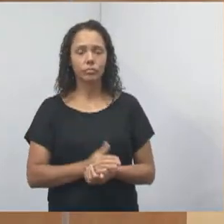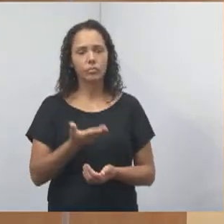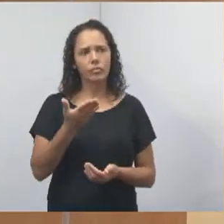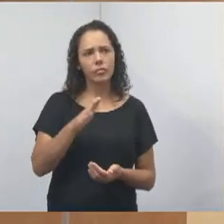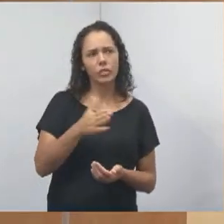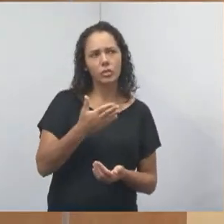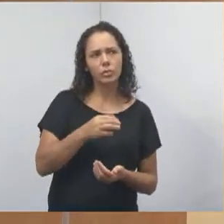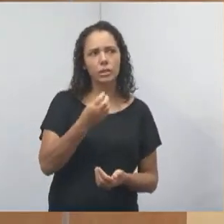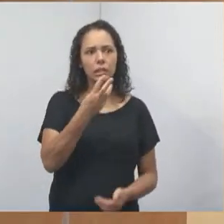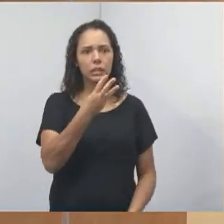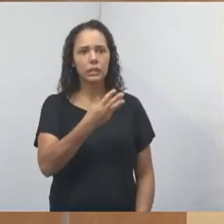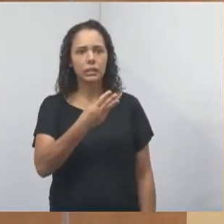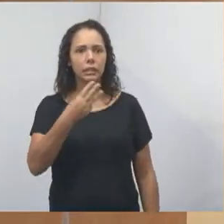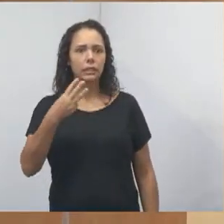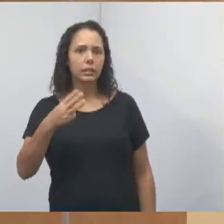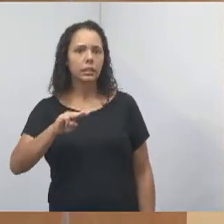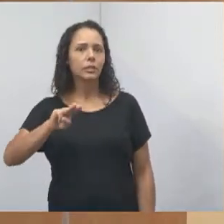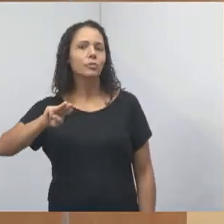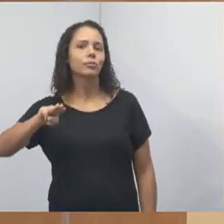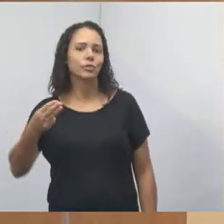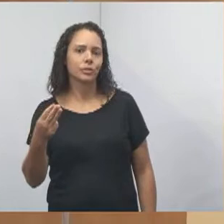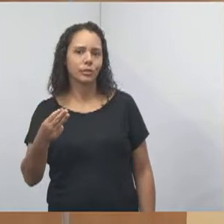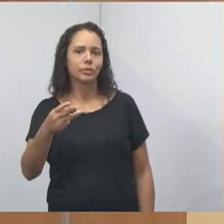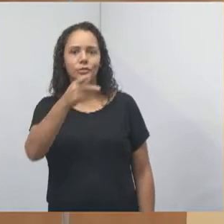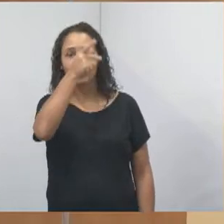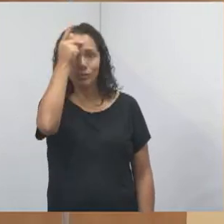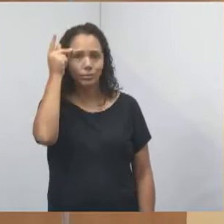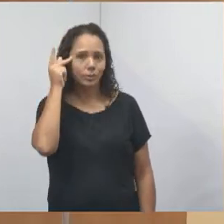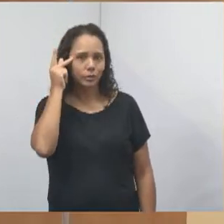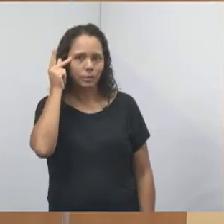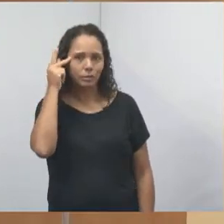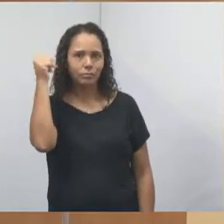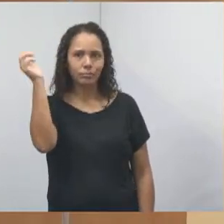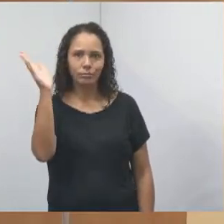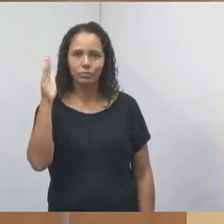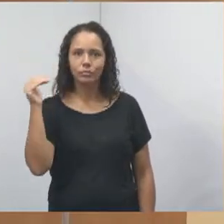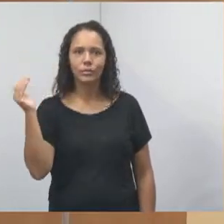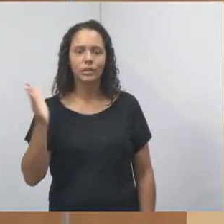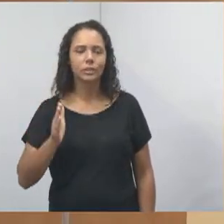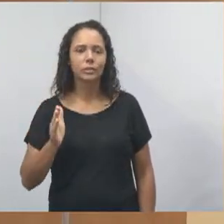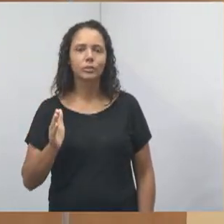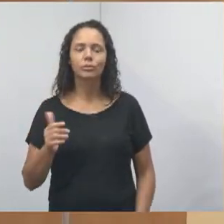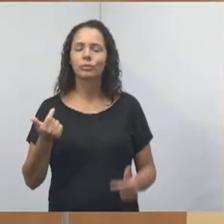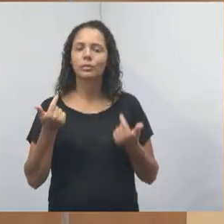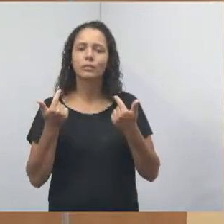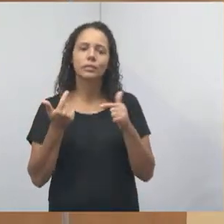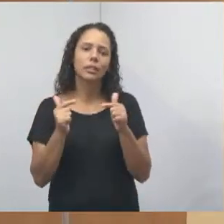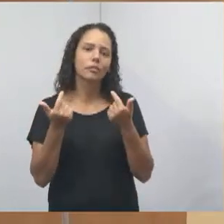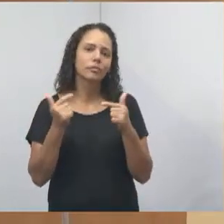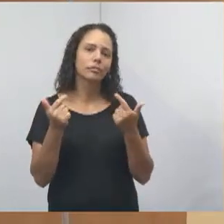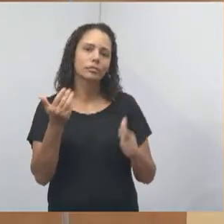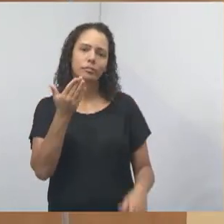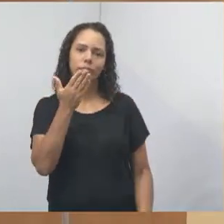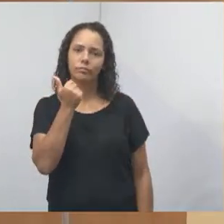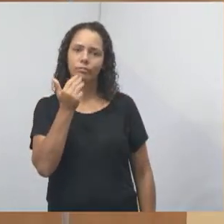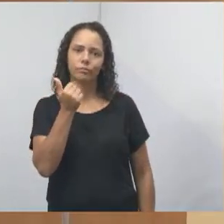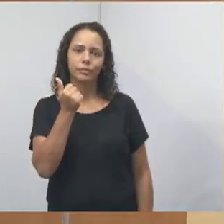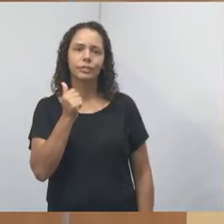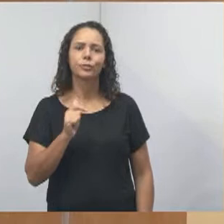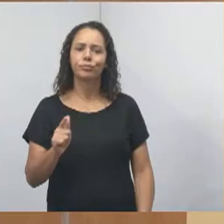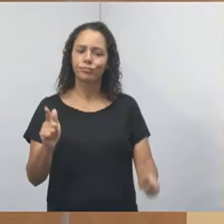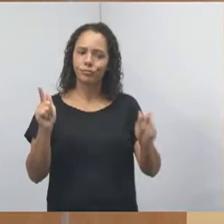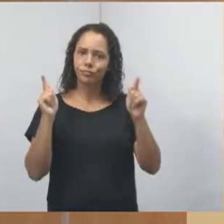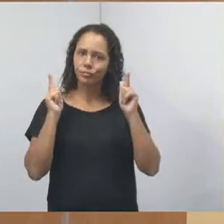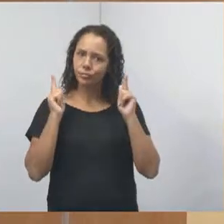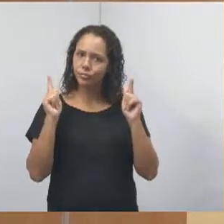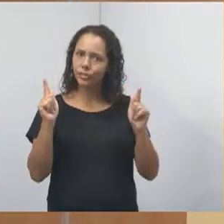33 milhões de brasileiros não têm o que comer, estão em nível de segurança alimentar grave.